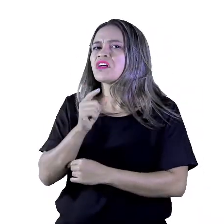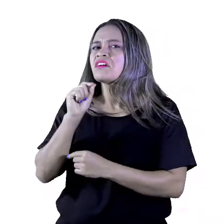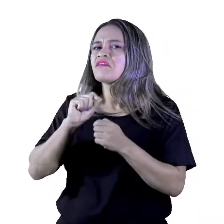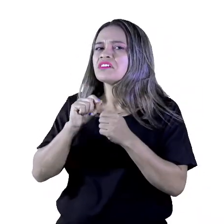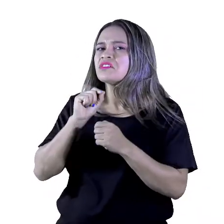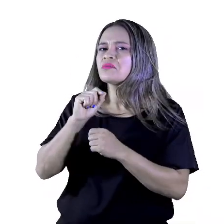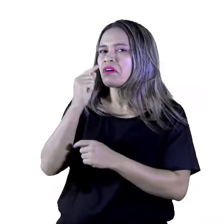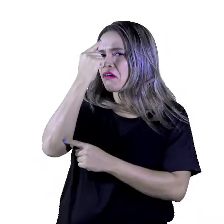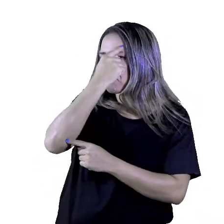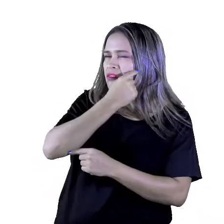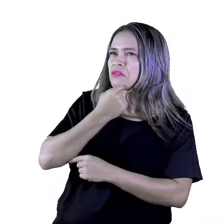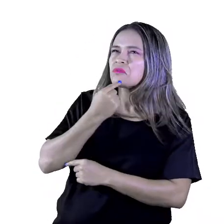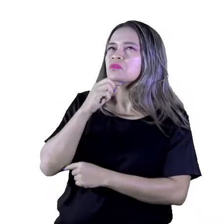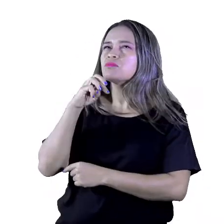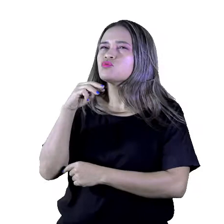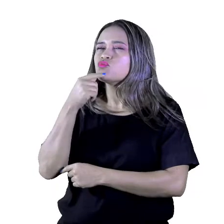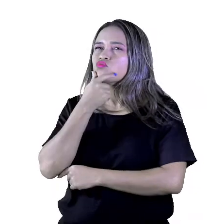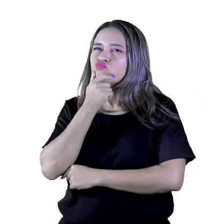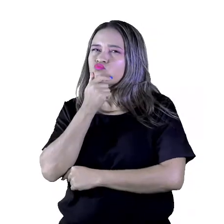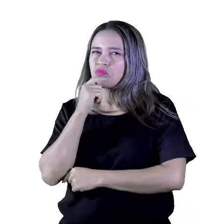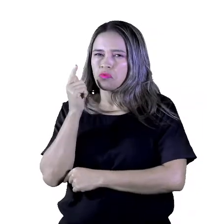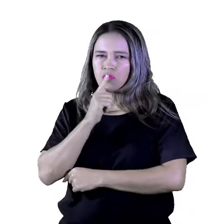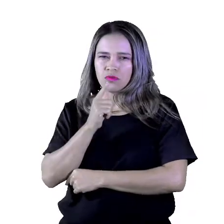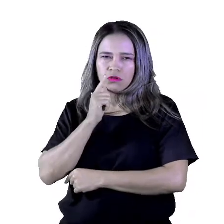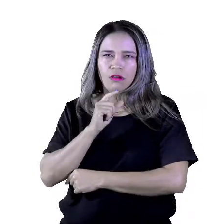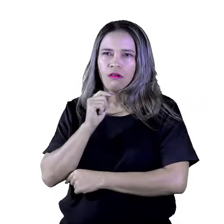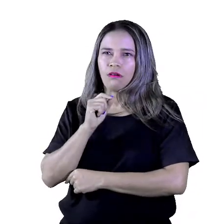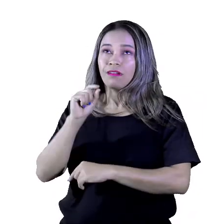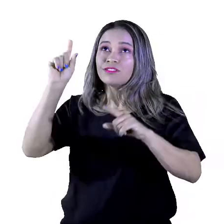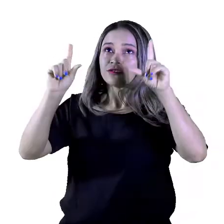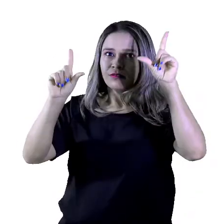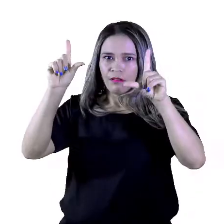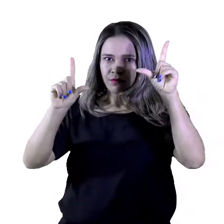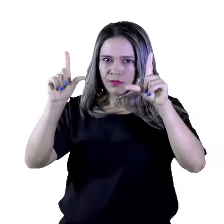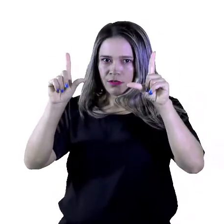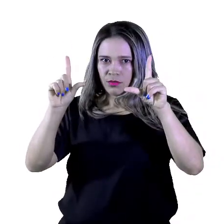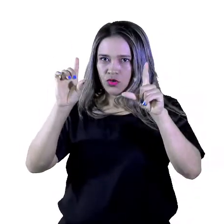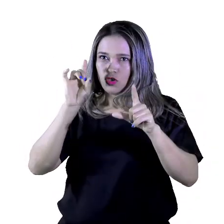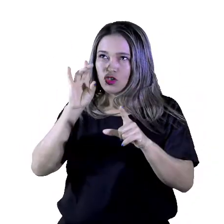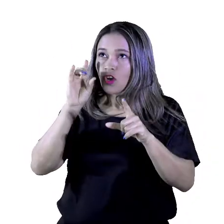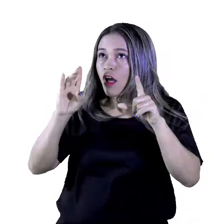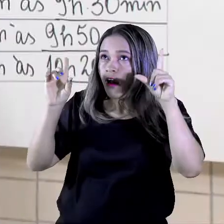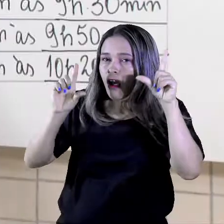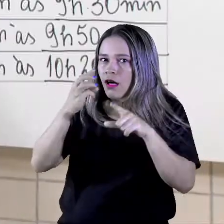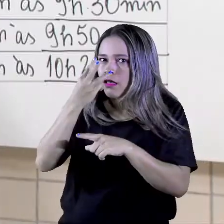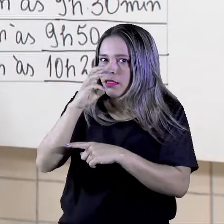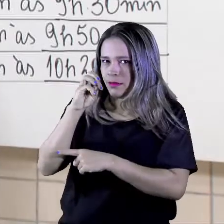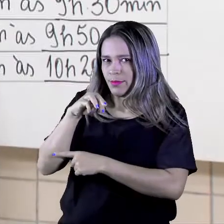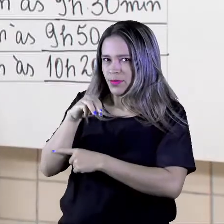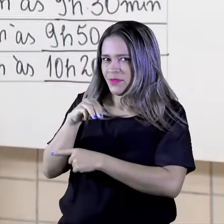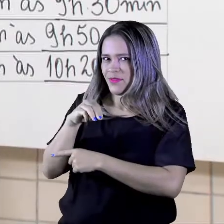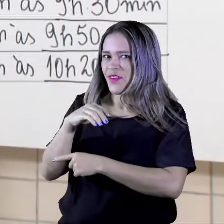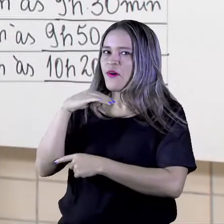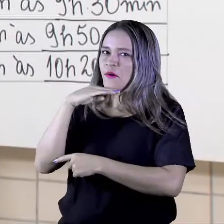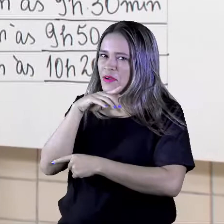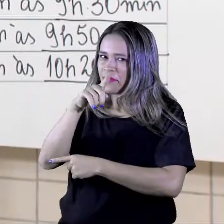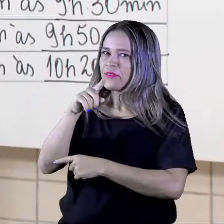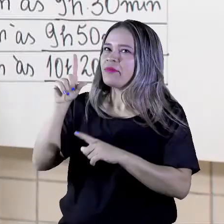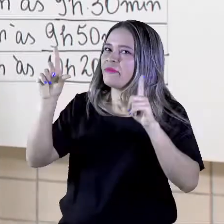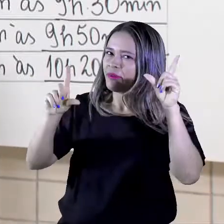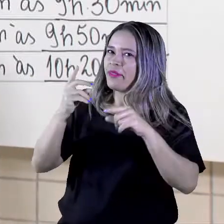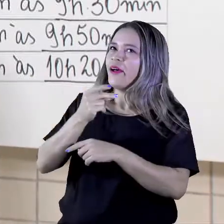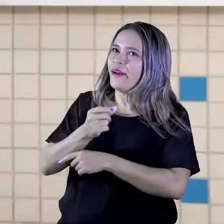Será que dá tempo de assistir televisão só em 30 minutos? Eu acho que você passa mais tempo assistindo